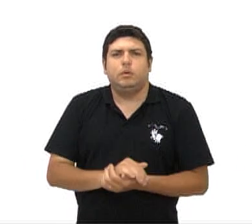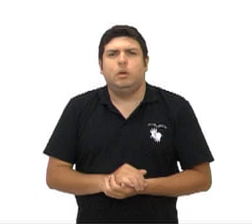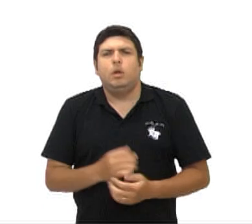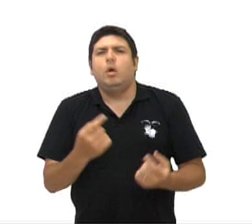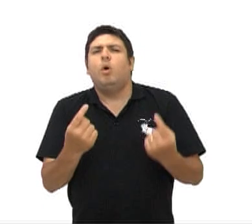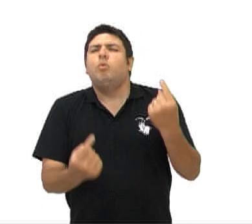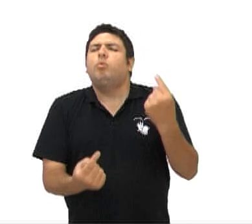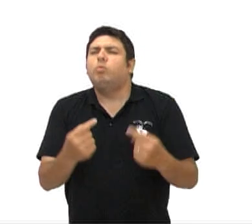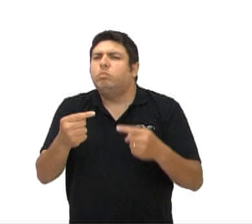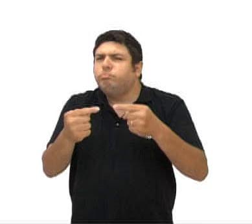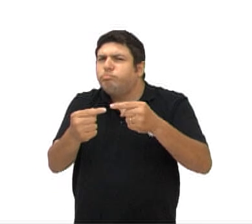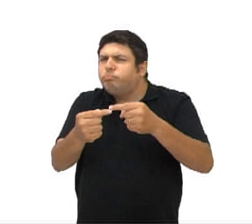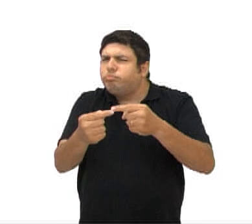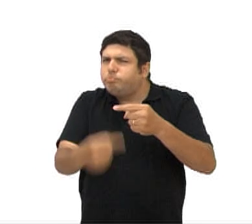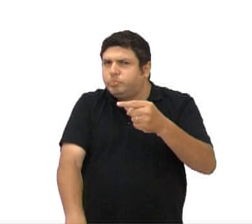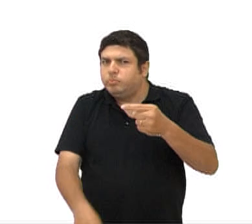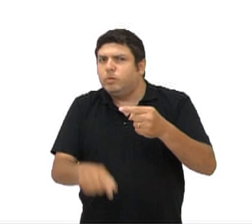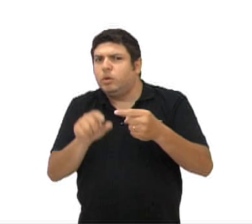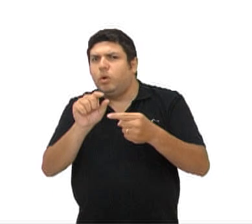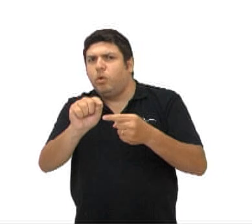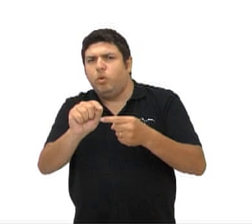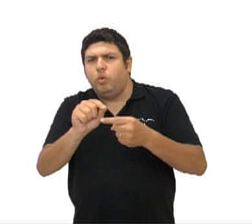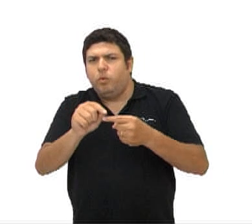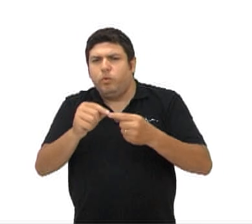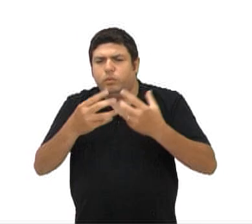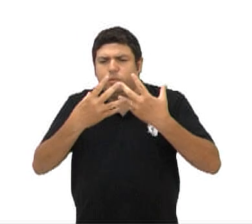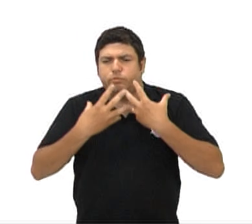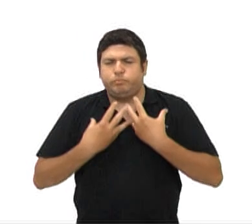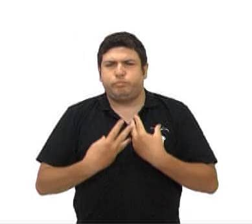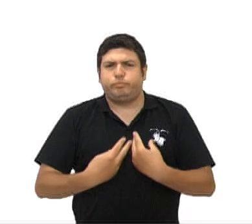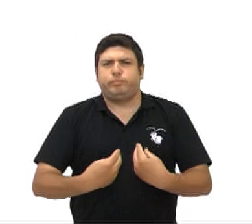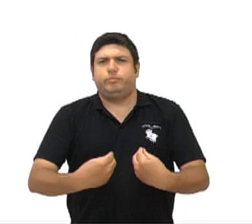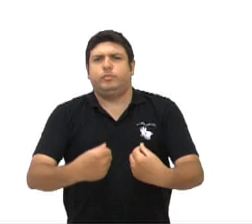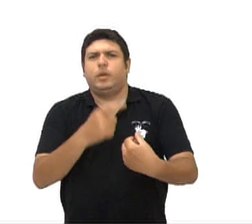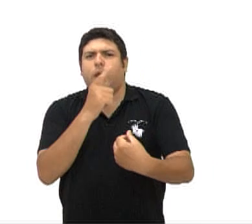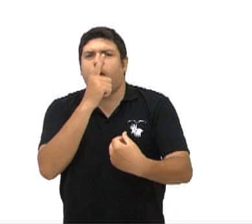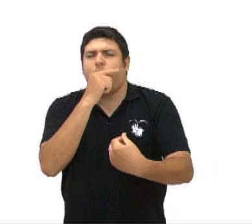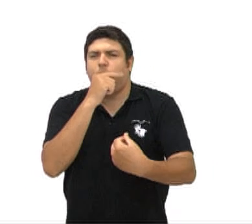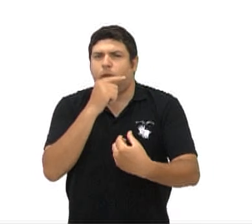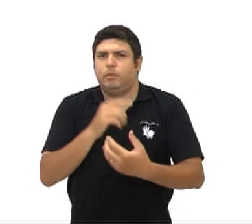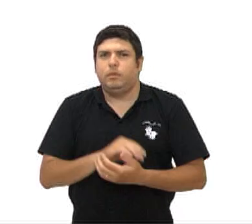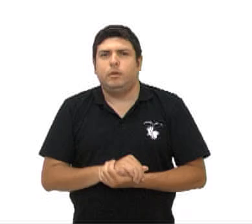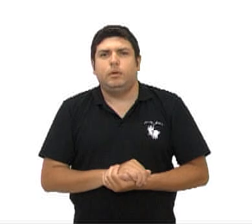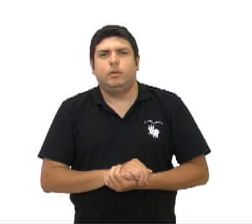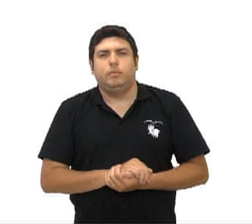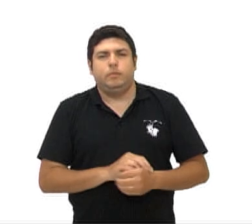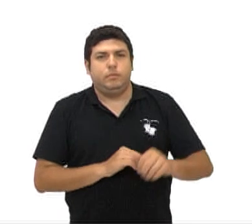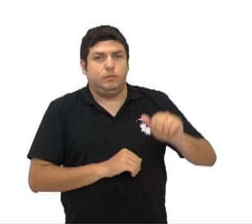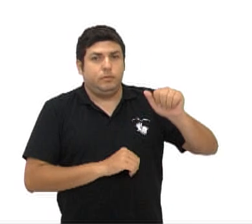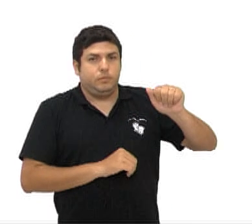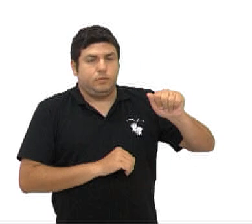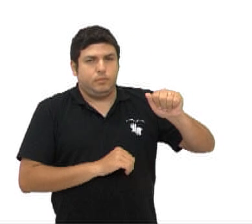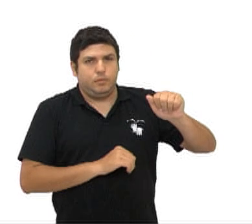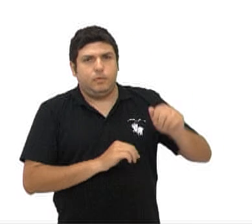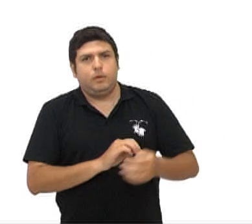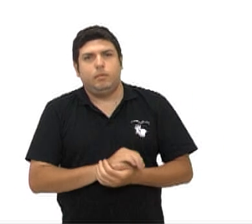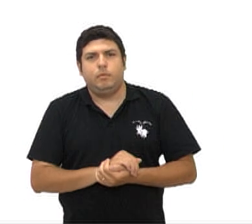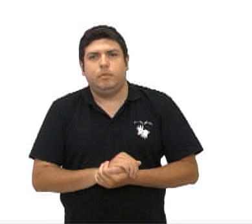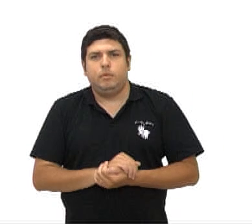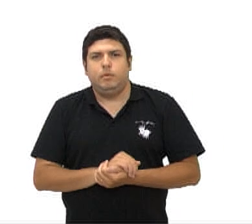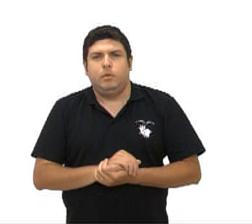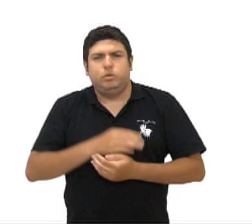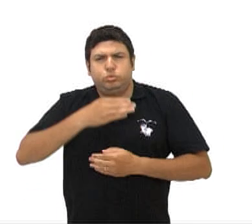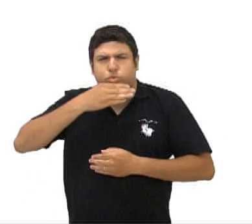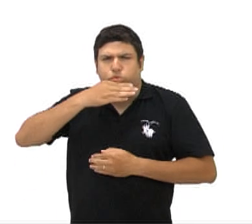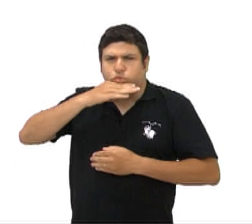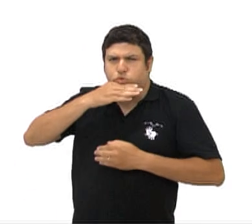única que não se refere a uma maneira de eliminação de água para o meio pelos animais. Letra A, eliminação na